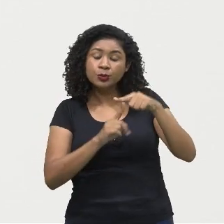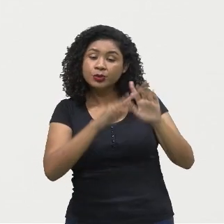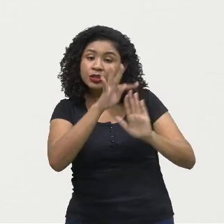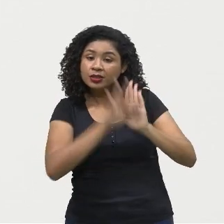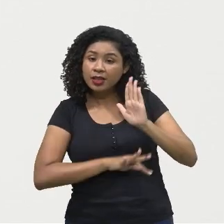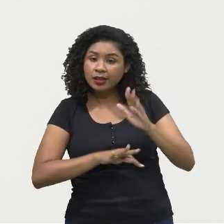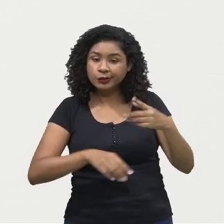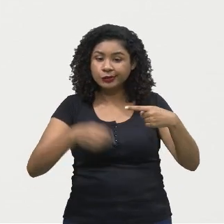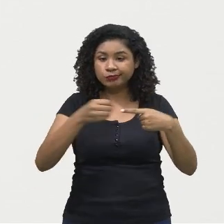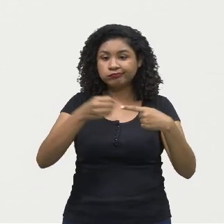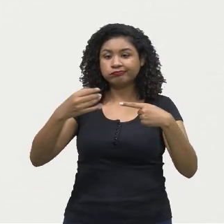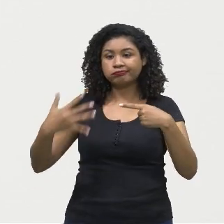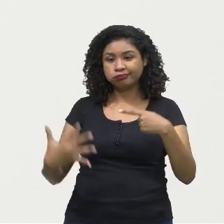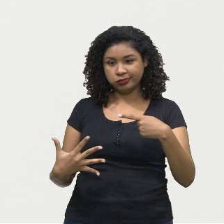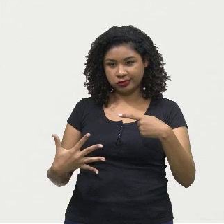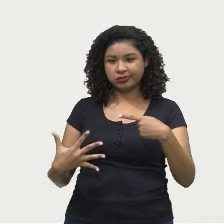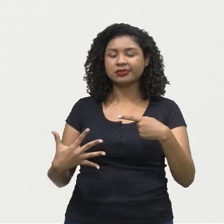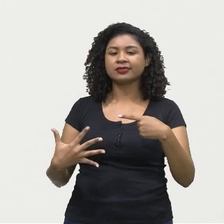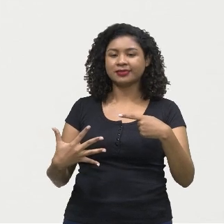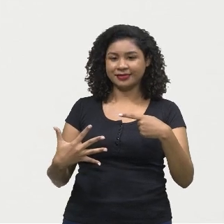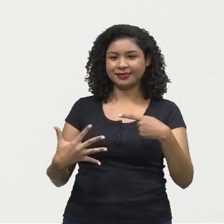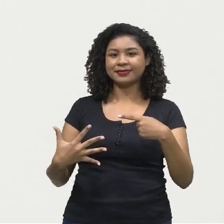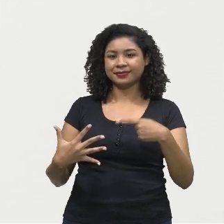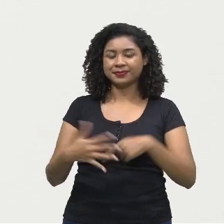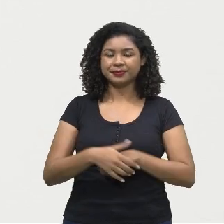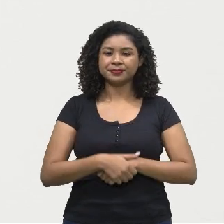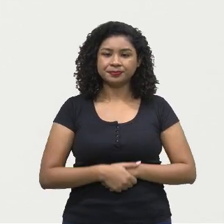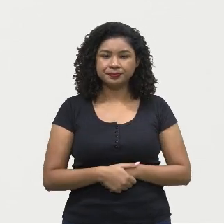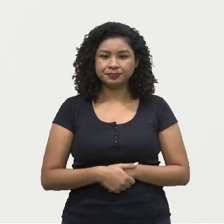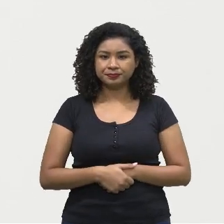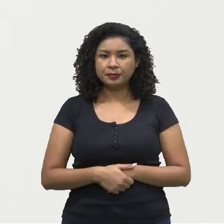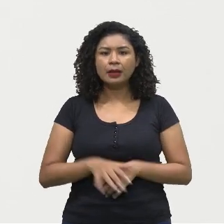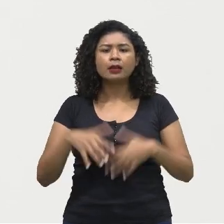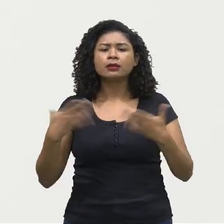descrição, que é que eu depreendo aqui do enunciado, que